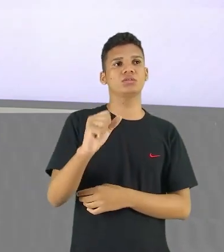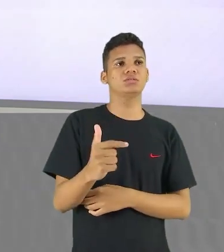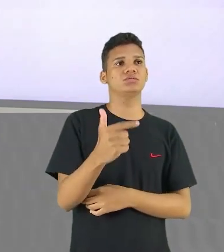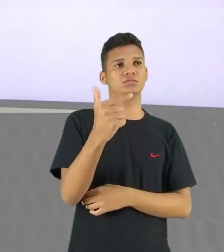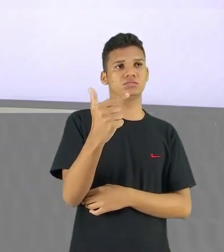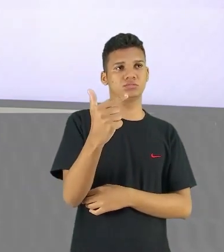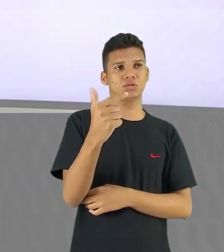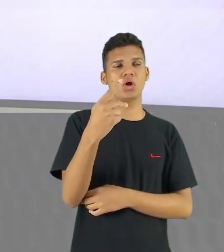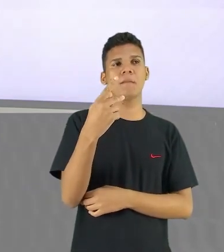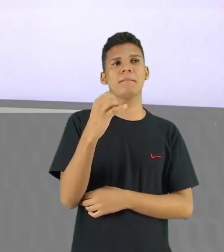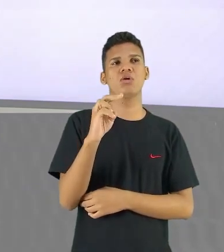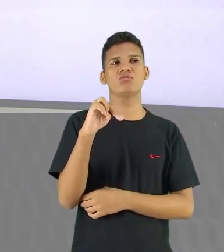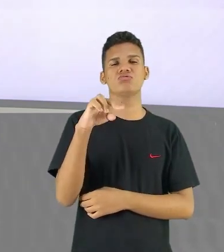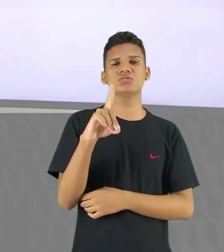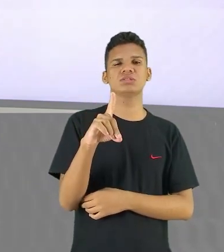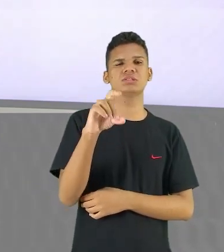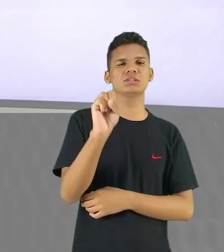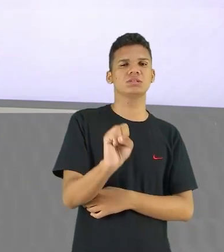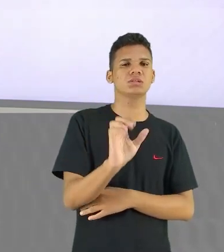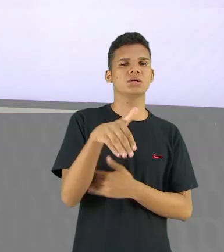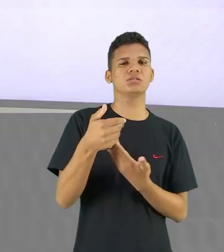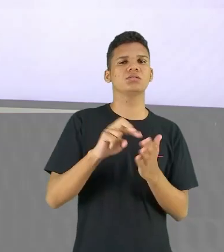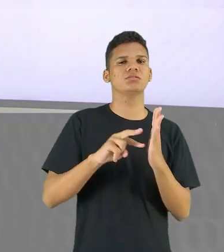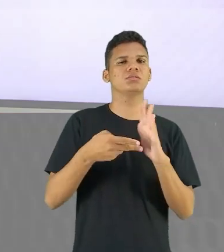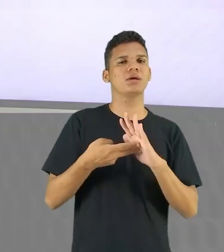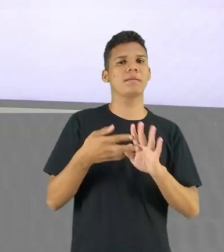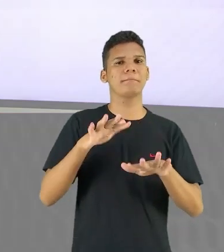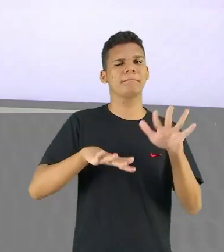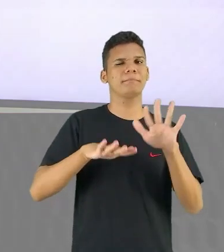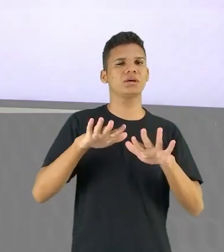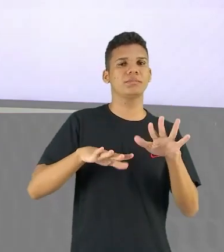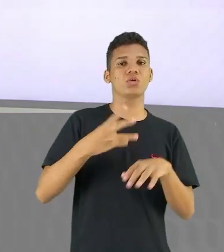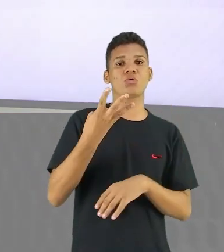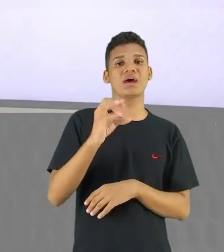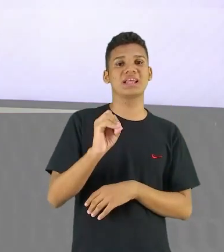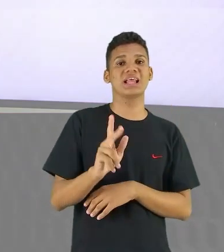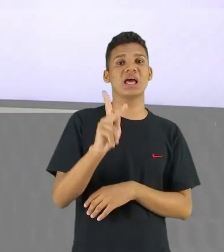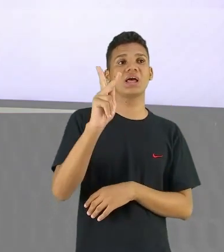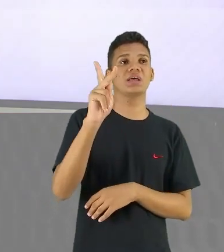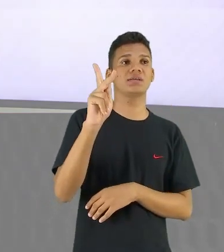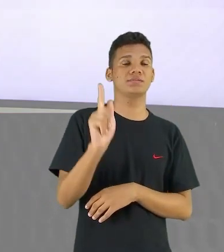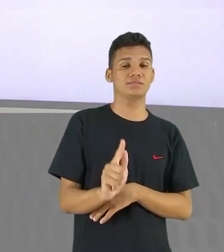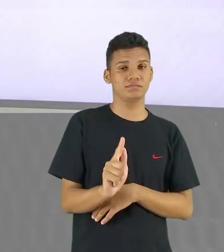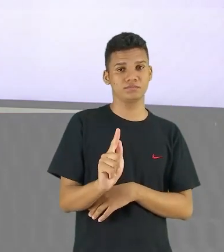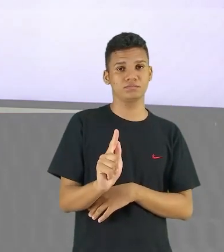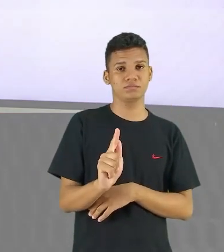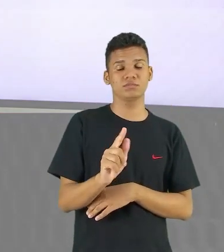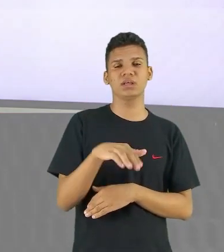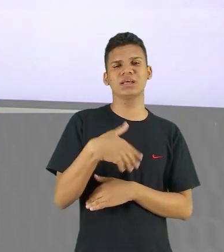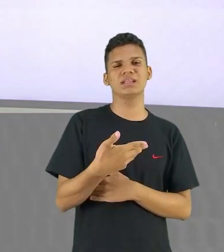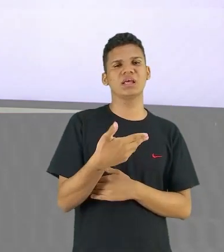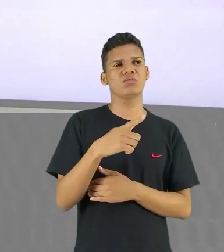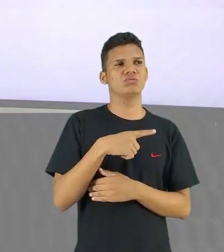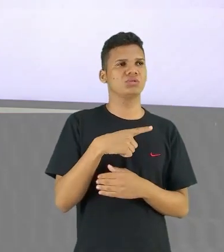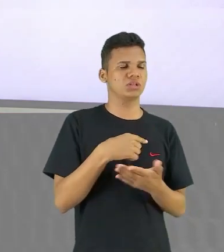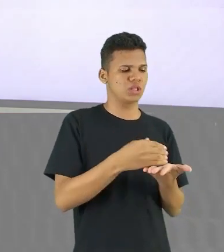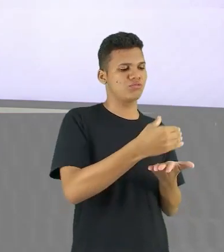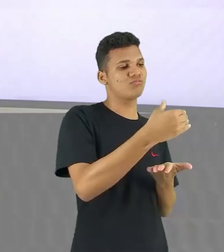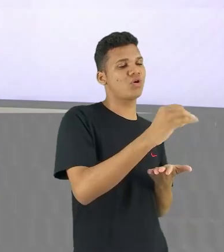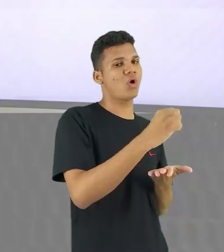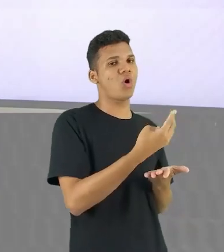82 pounds. Isso equivale mais ou menos a 40 quilos de produto ou de